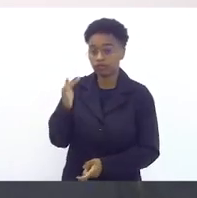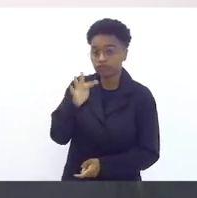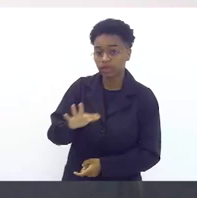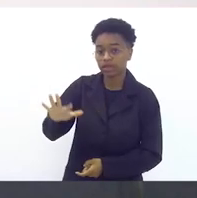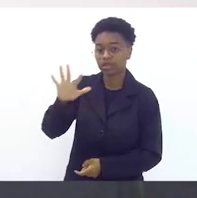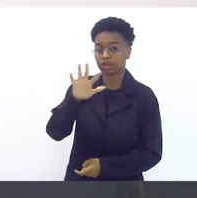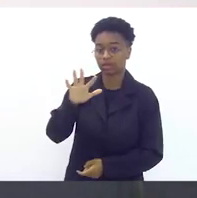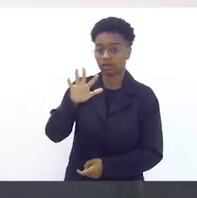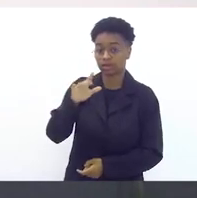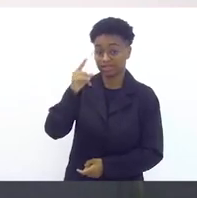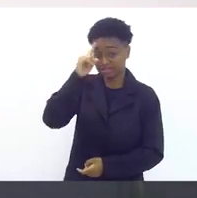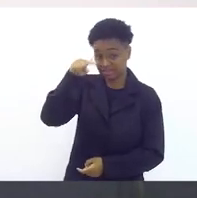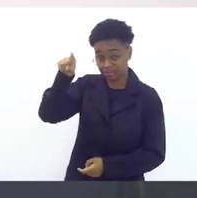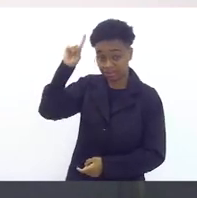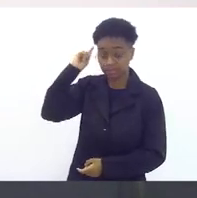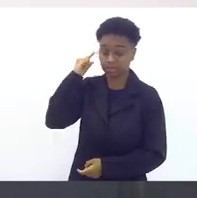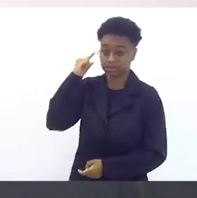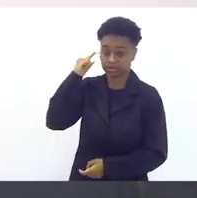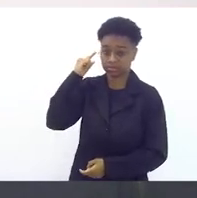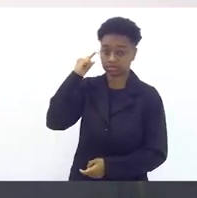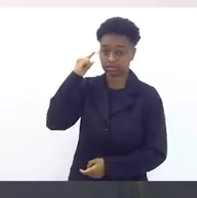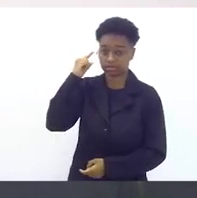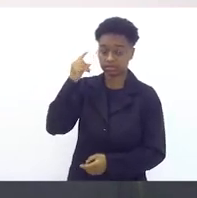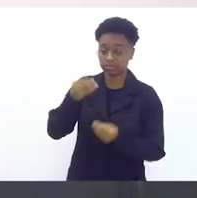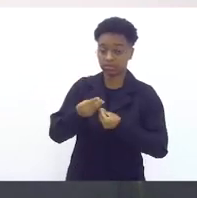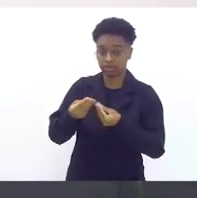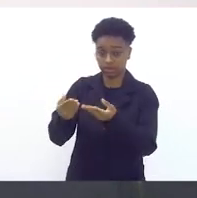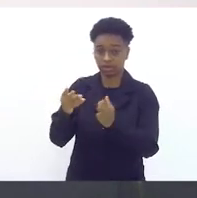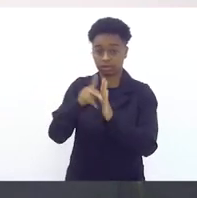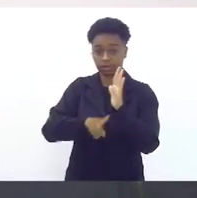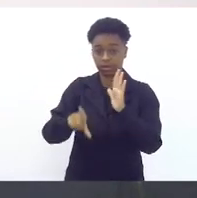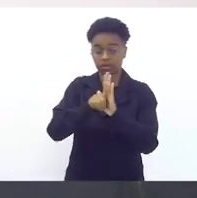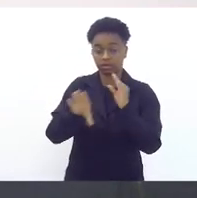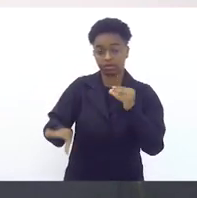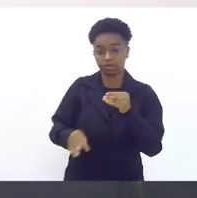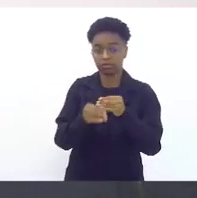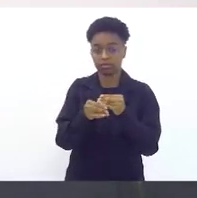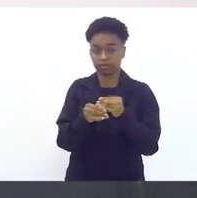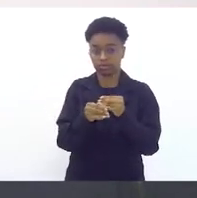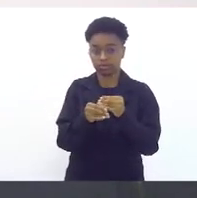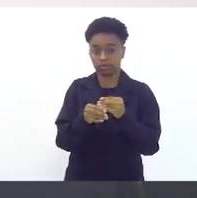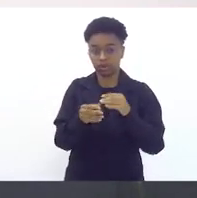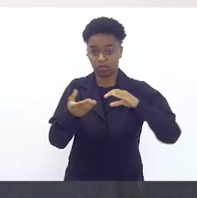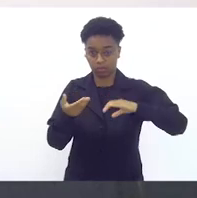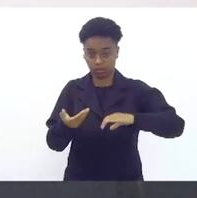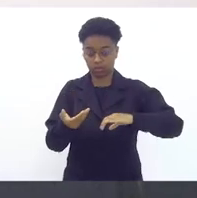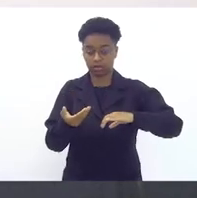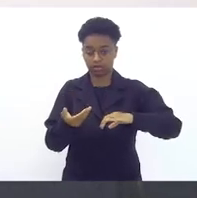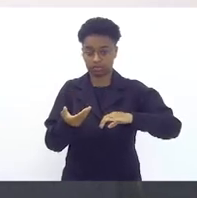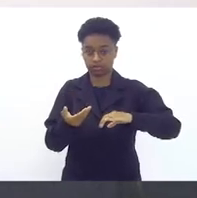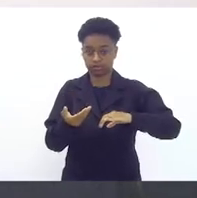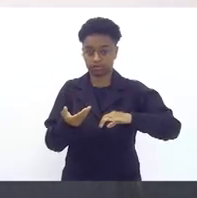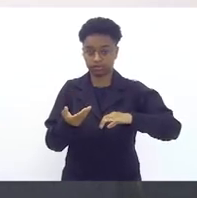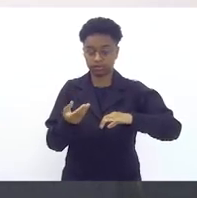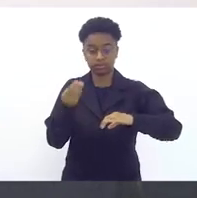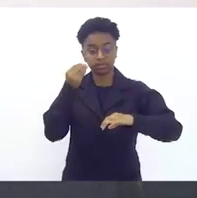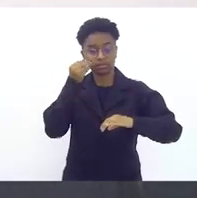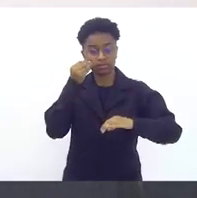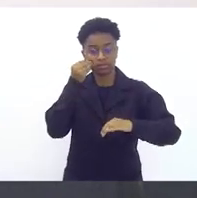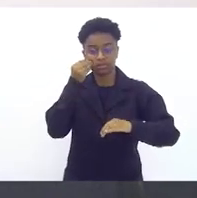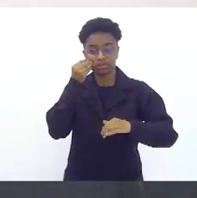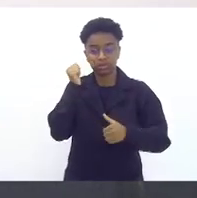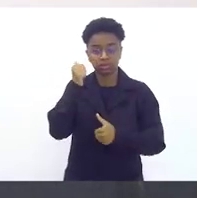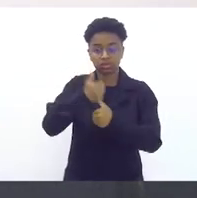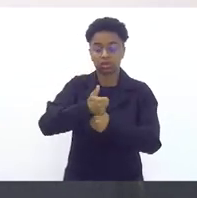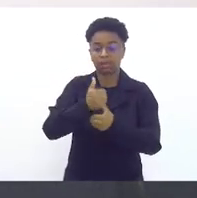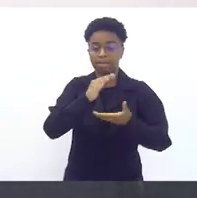na semana passada, projeto de lei complementar para o Congresso Nacional para compensar as perdas